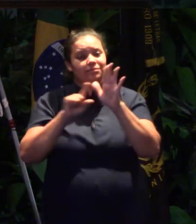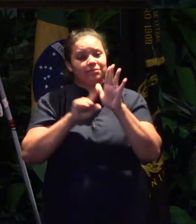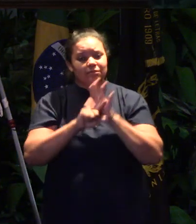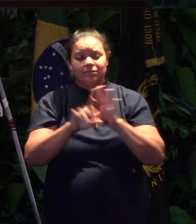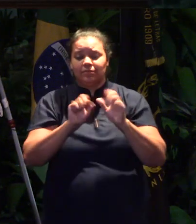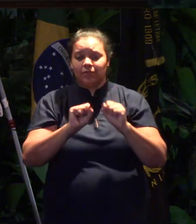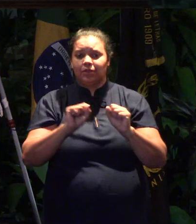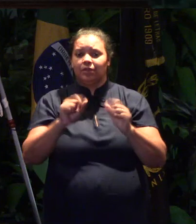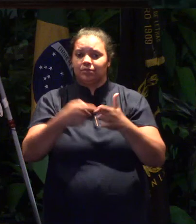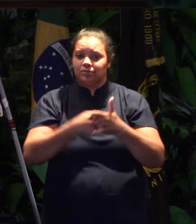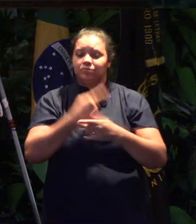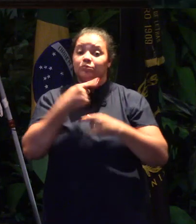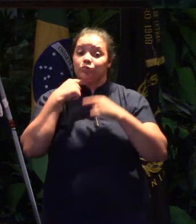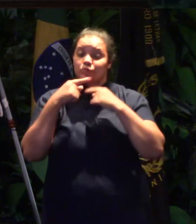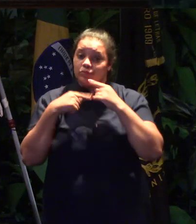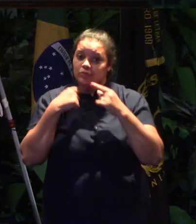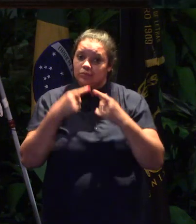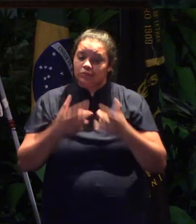Fora disso, né,